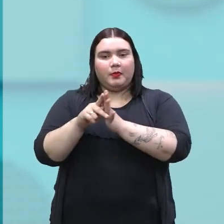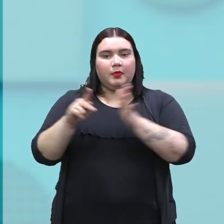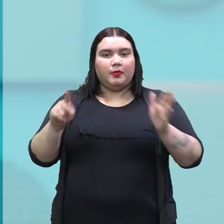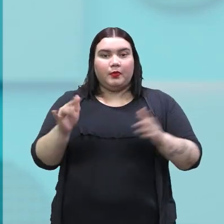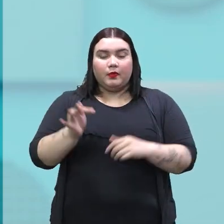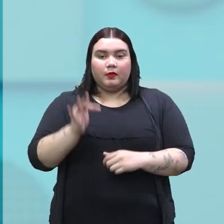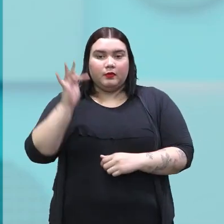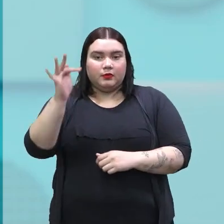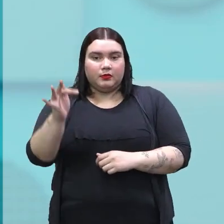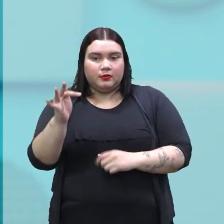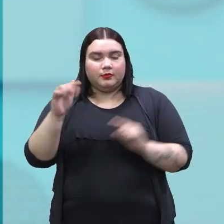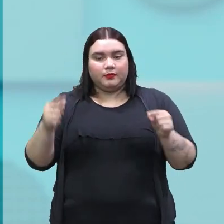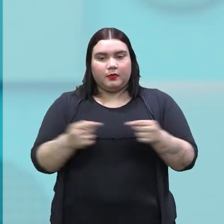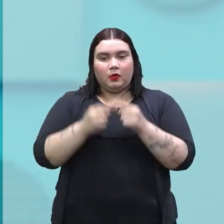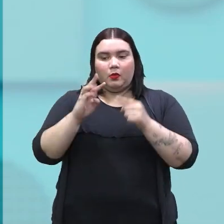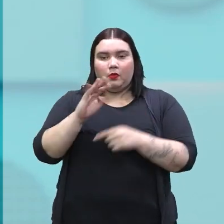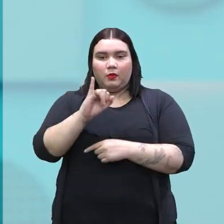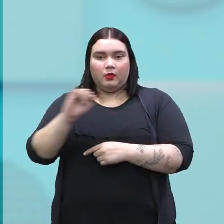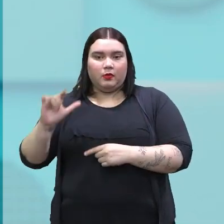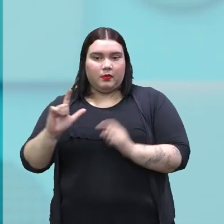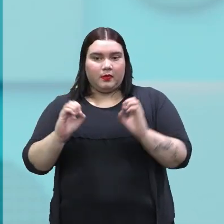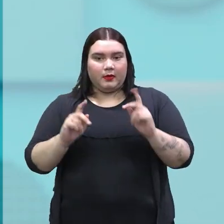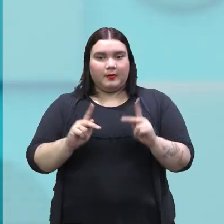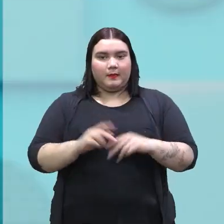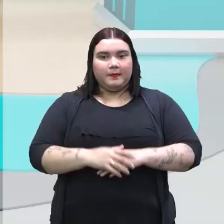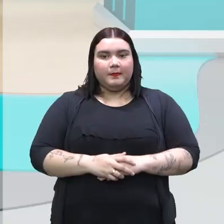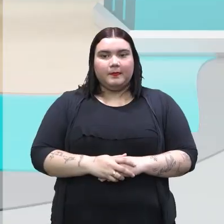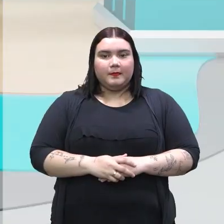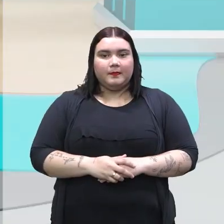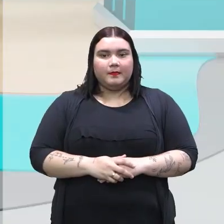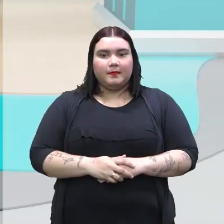futuro com o will, right?